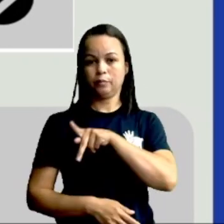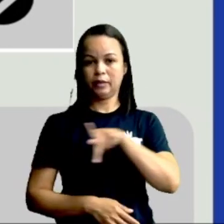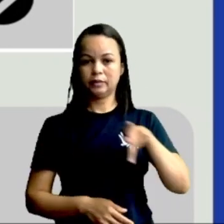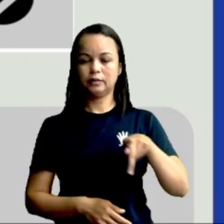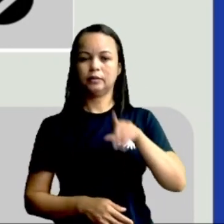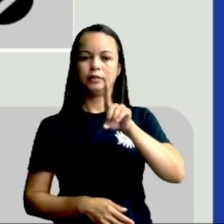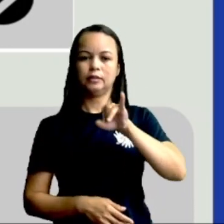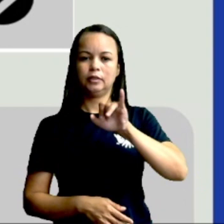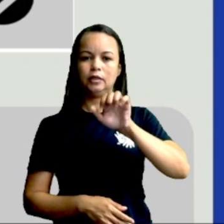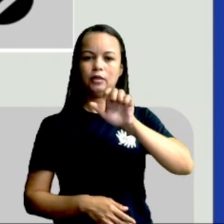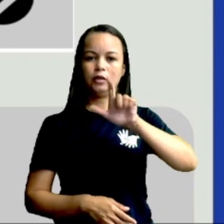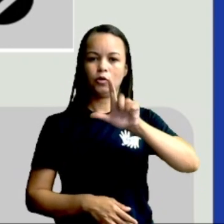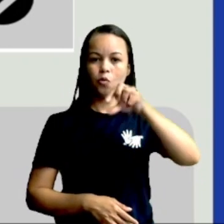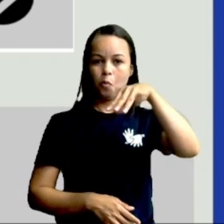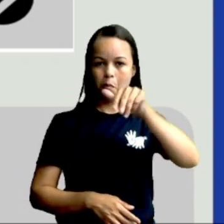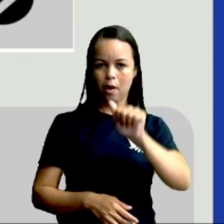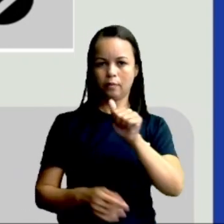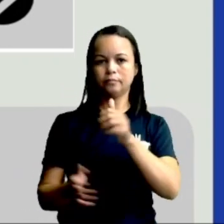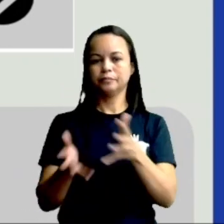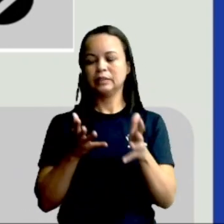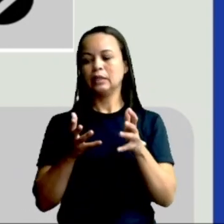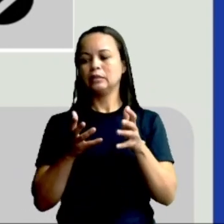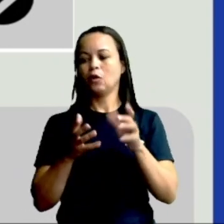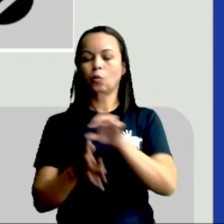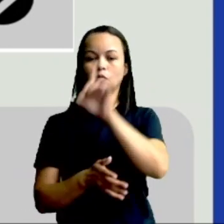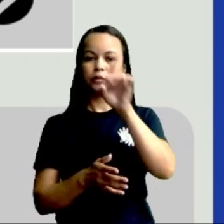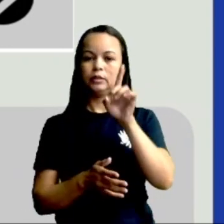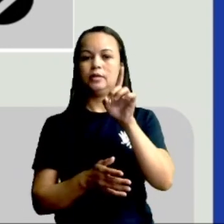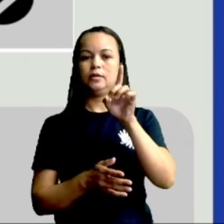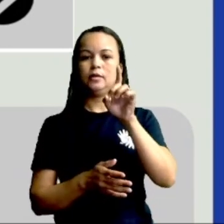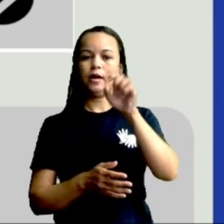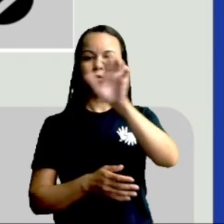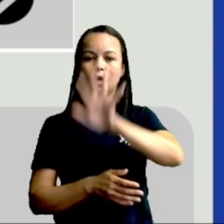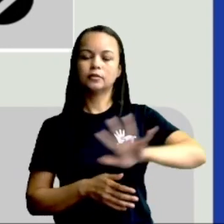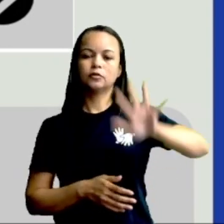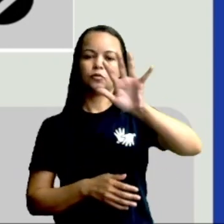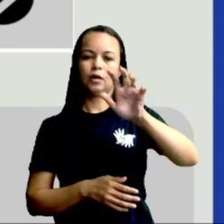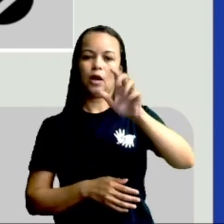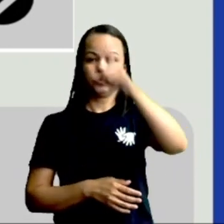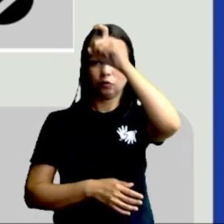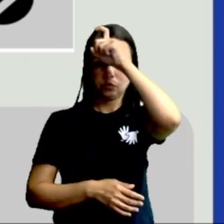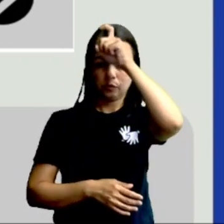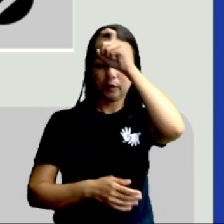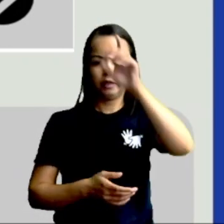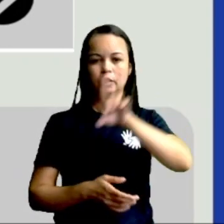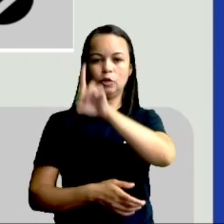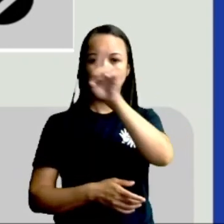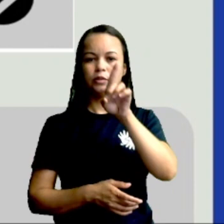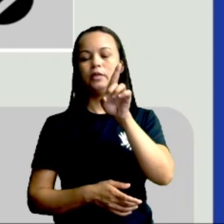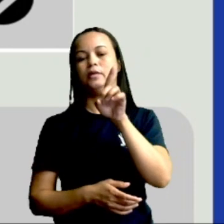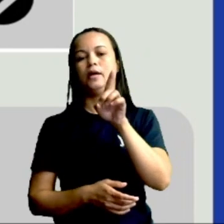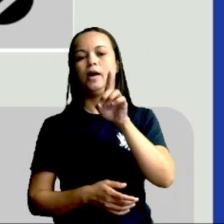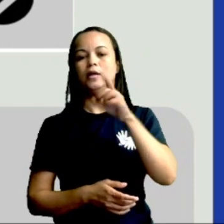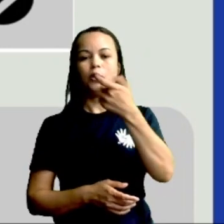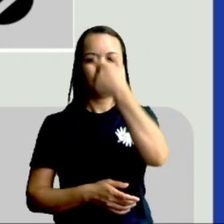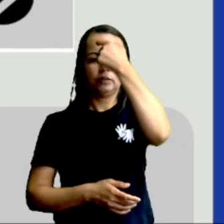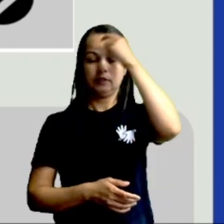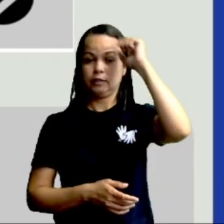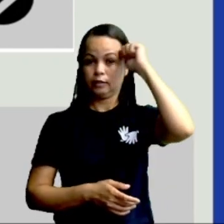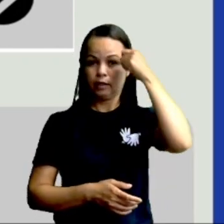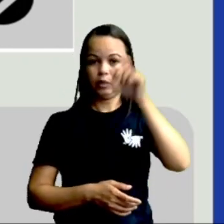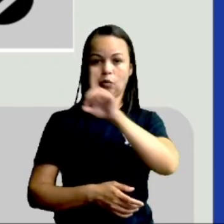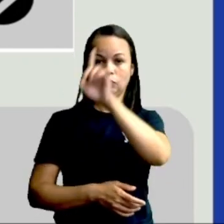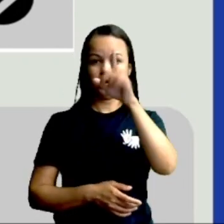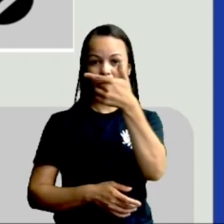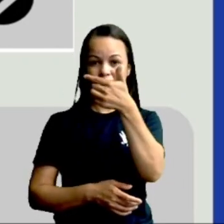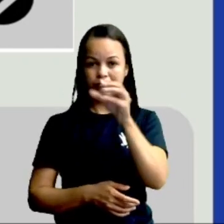foi oficializada como Dia Nacional de Zumbi e o Dia da Consciência Negra, dia 20 de novembro, tá? Por